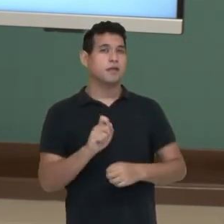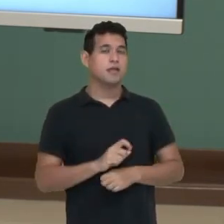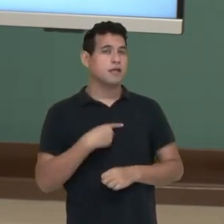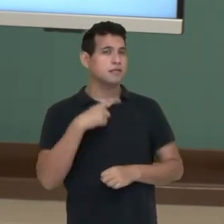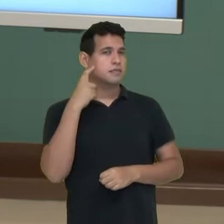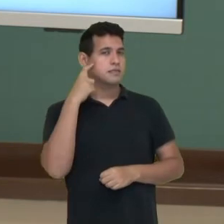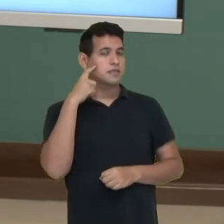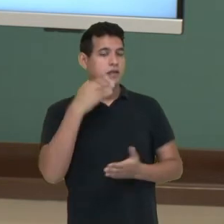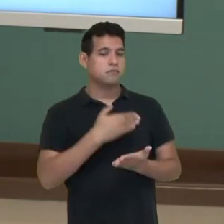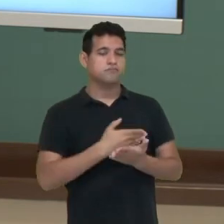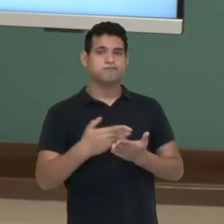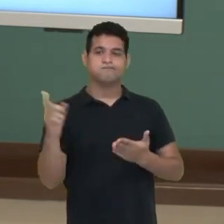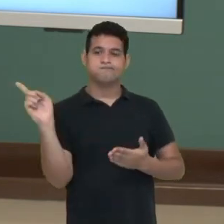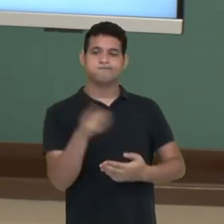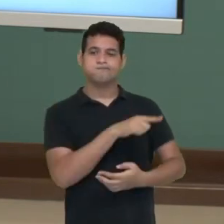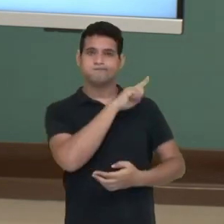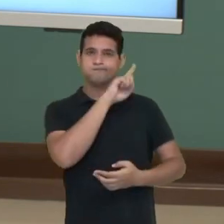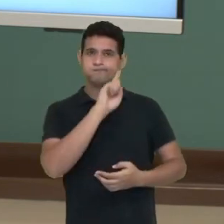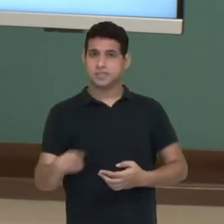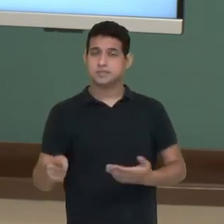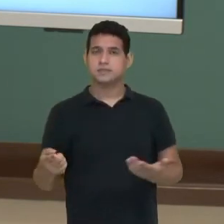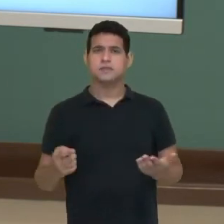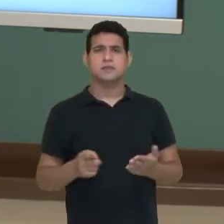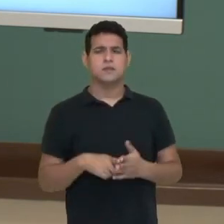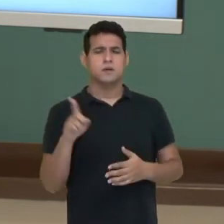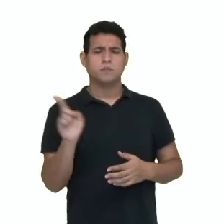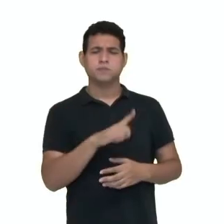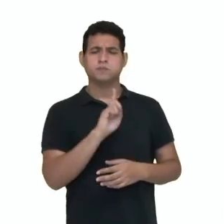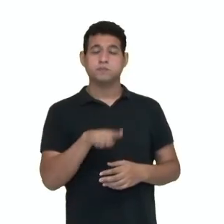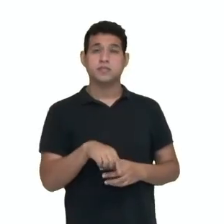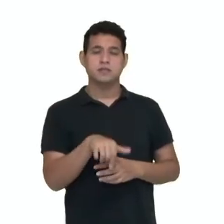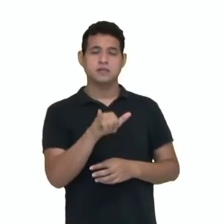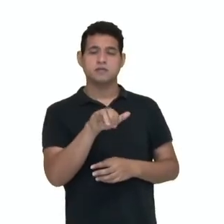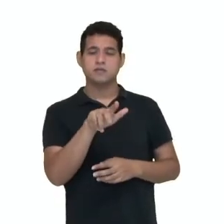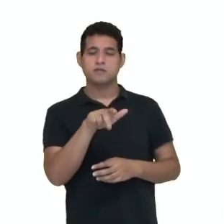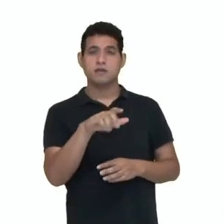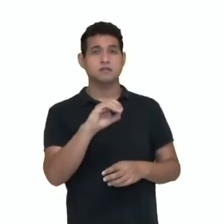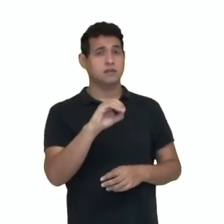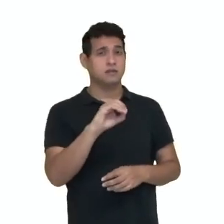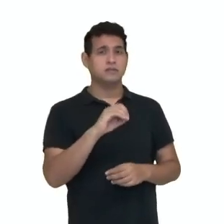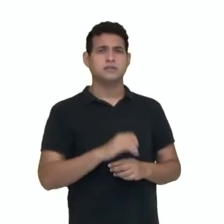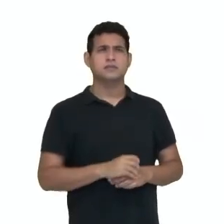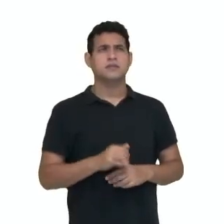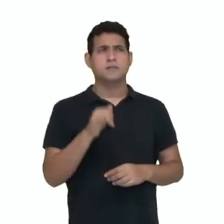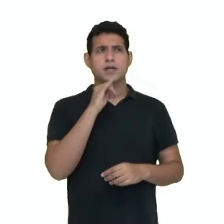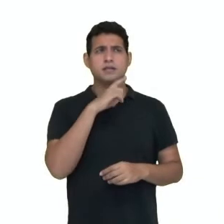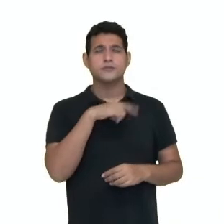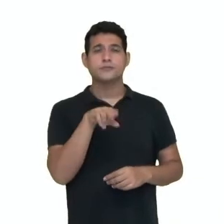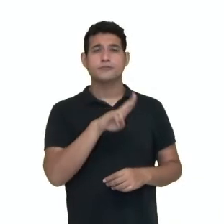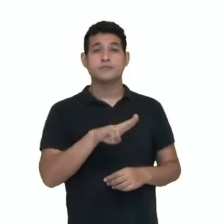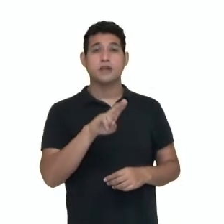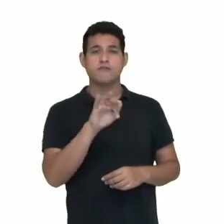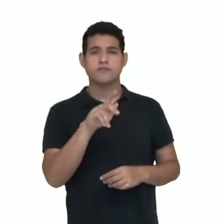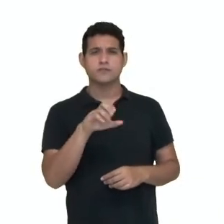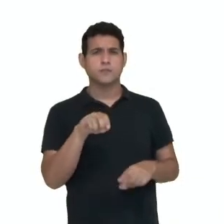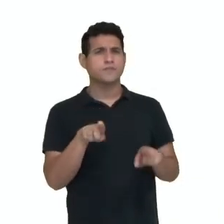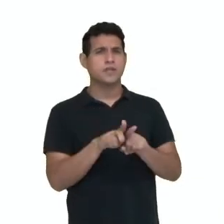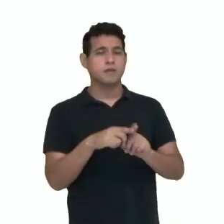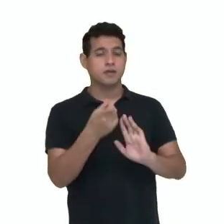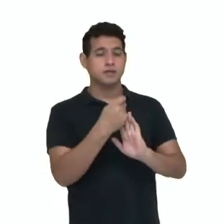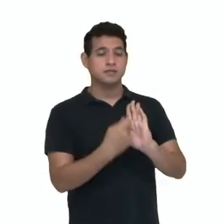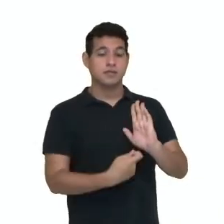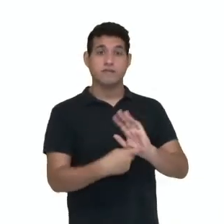onde ela se anula. Ela se anula, então y vale zero. Então, você pega a função no lugar do y,